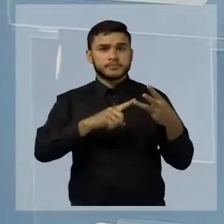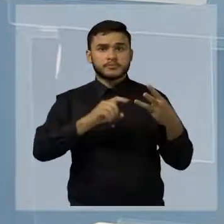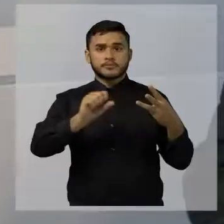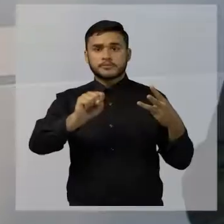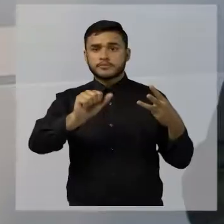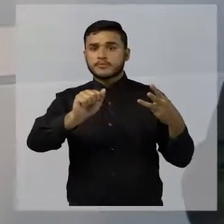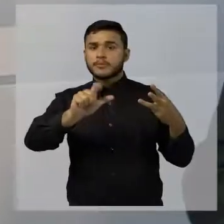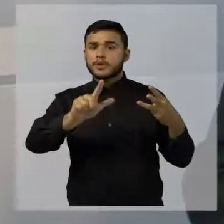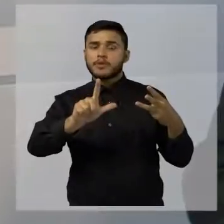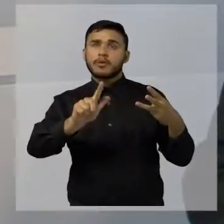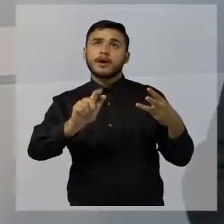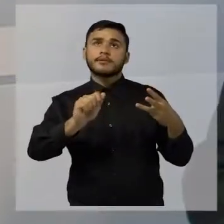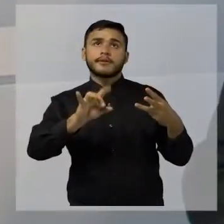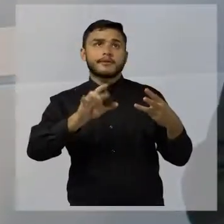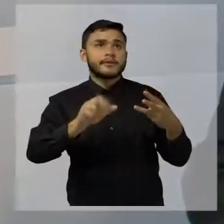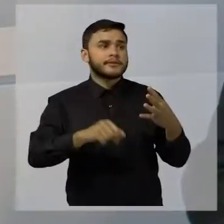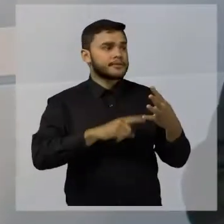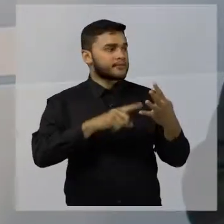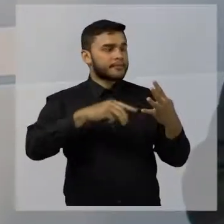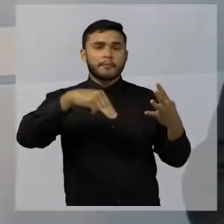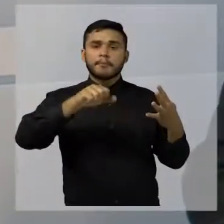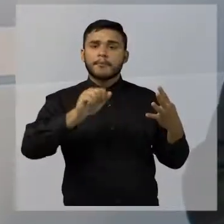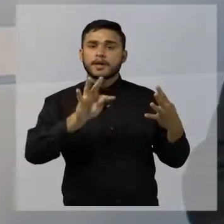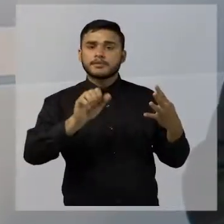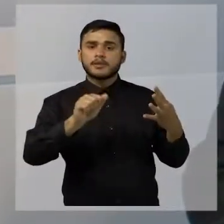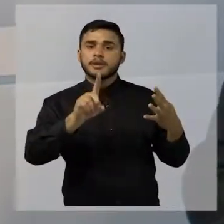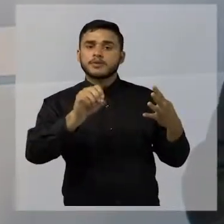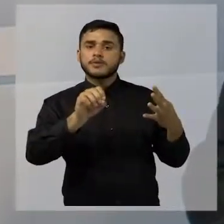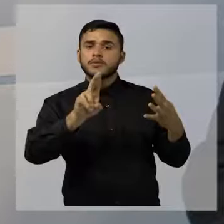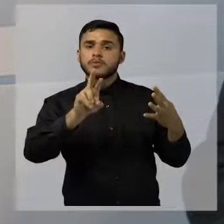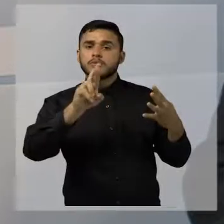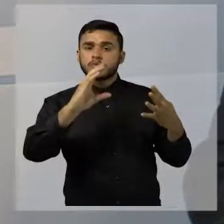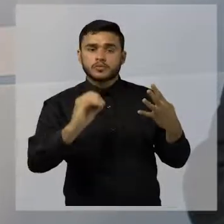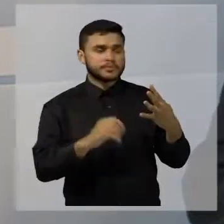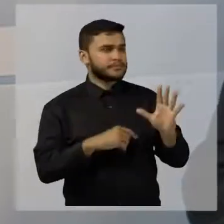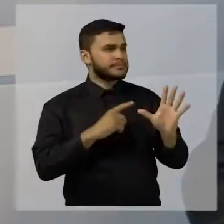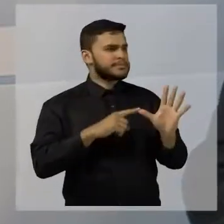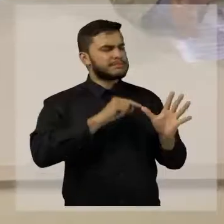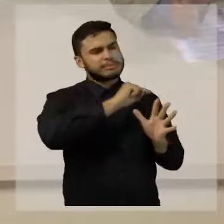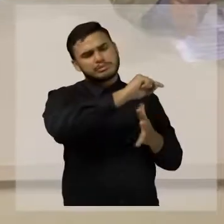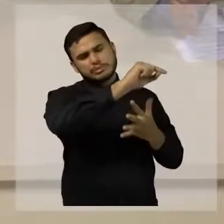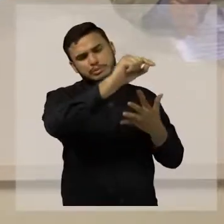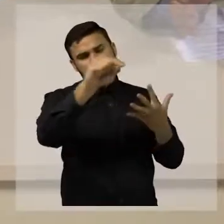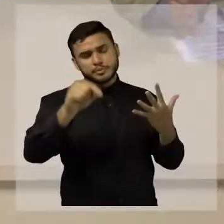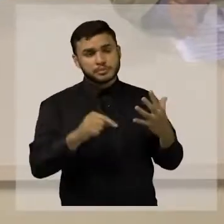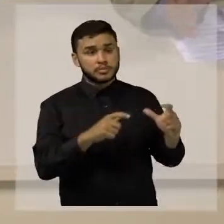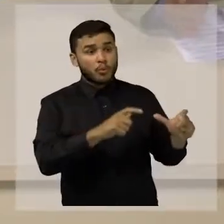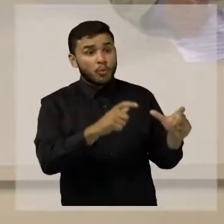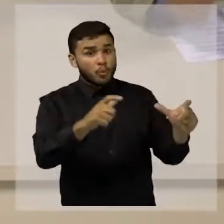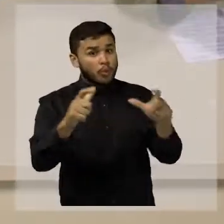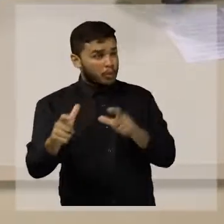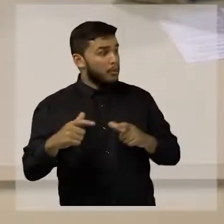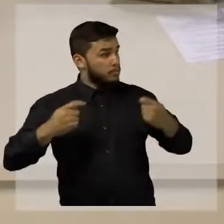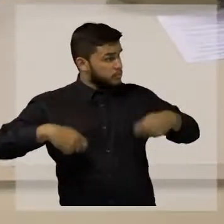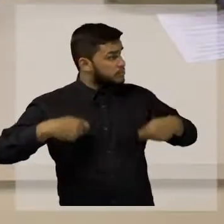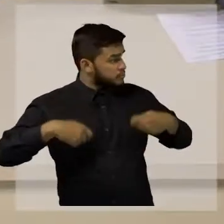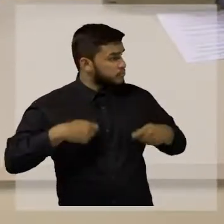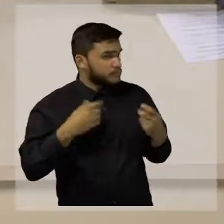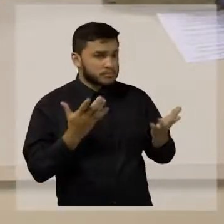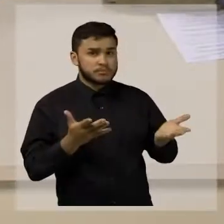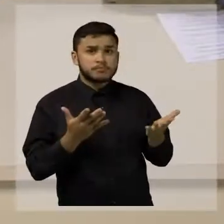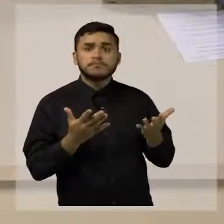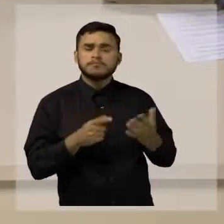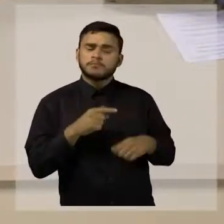Salgadeira, Matadouro. São comunidades que às vezes ficam ali meio que invisibilizadas, mas que têm demandas importantes. E o senhor tem feito questão